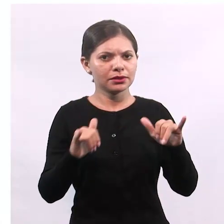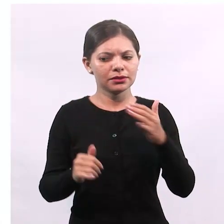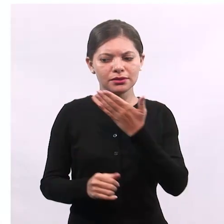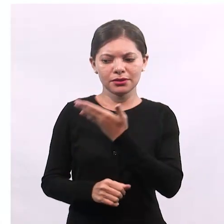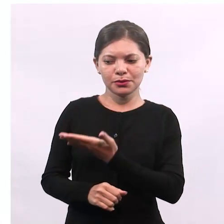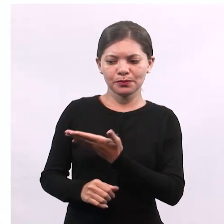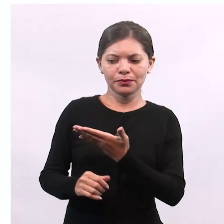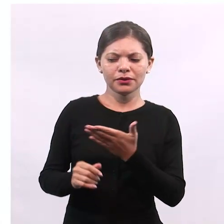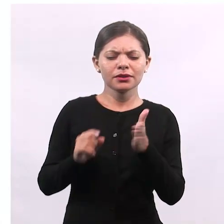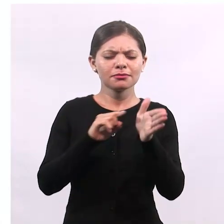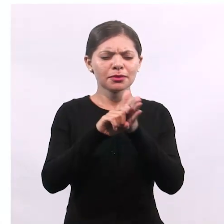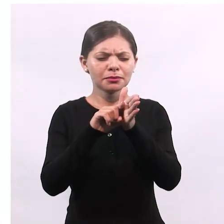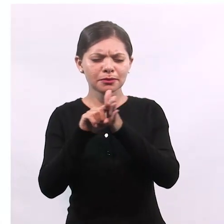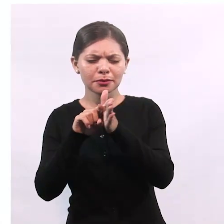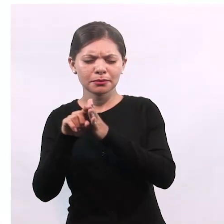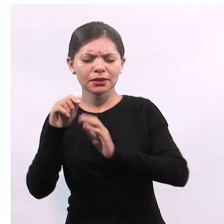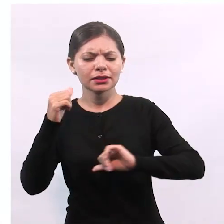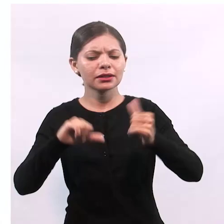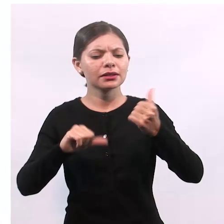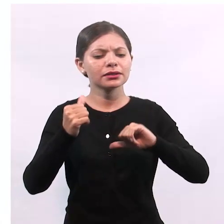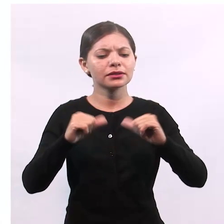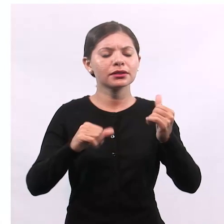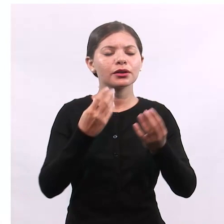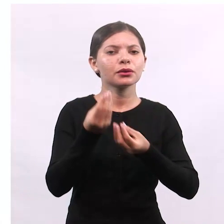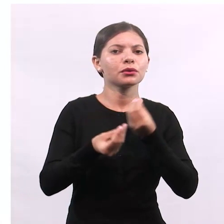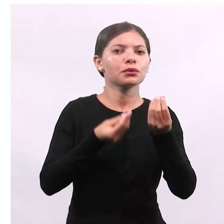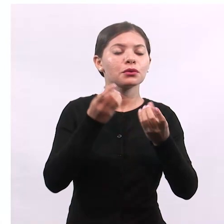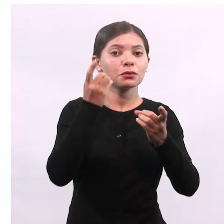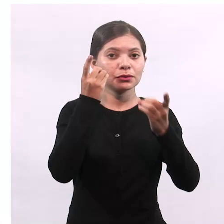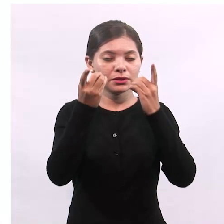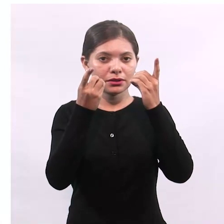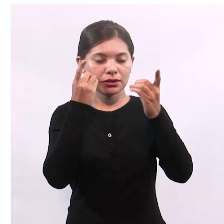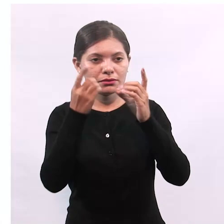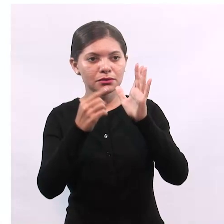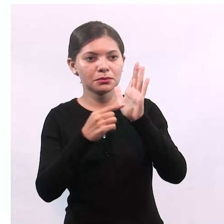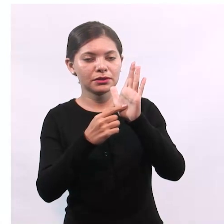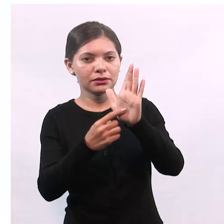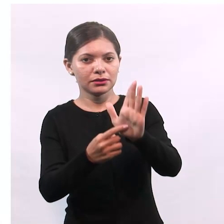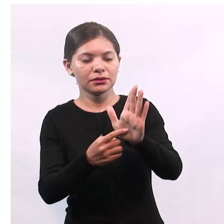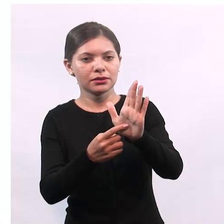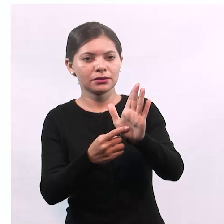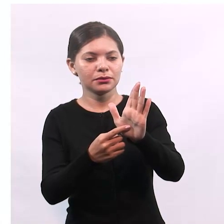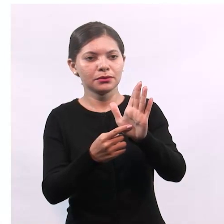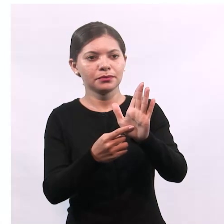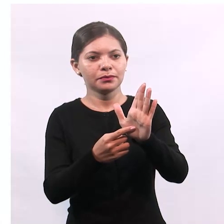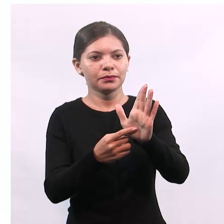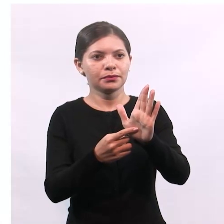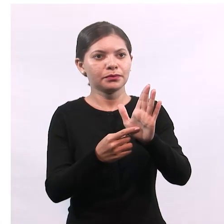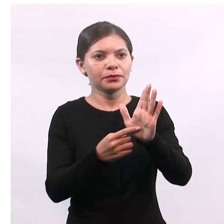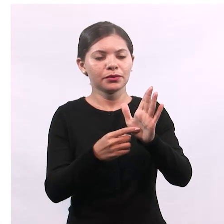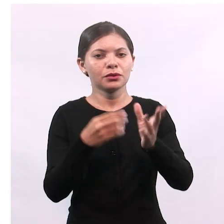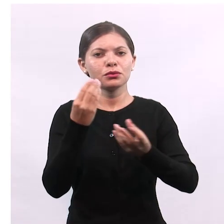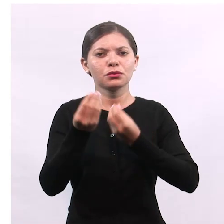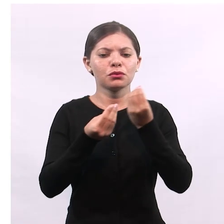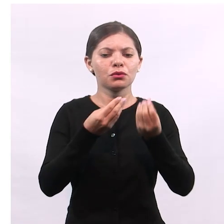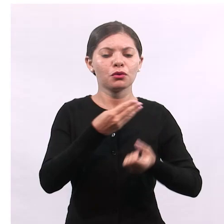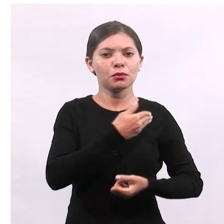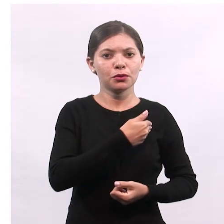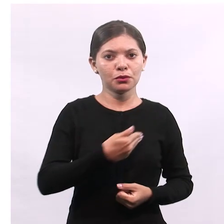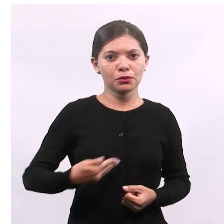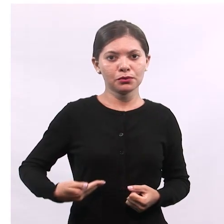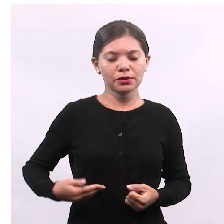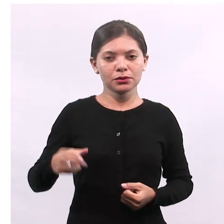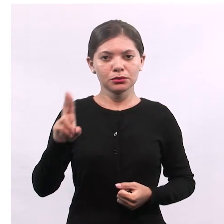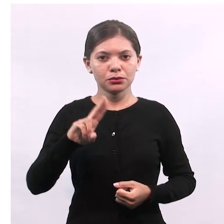análises sobre como os dados são apresentados e que métricas a gente utilizou o governo utilizou para apresentar as